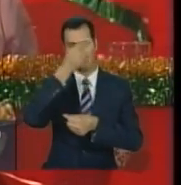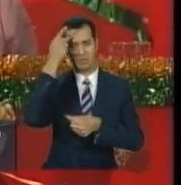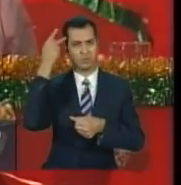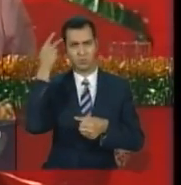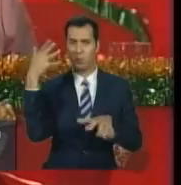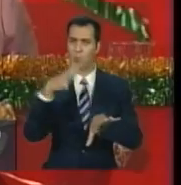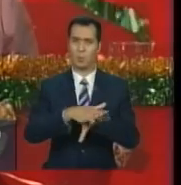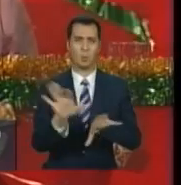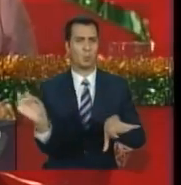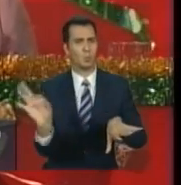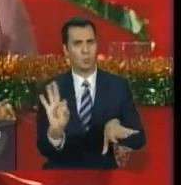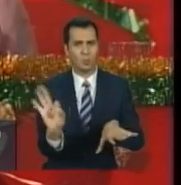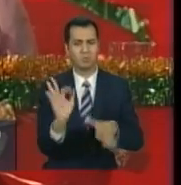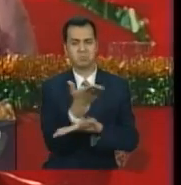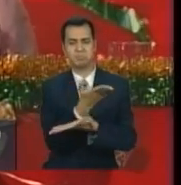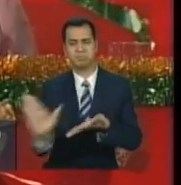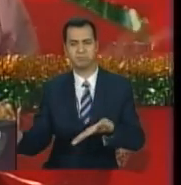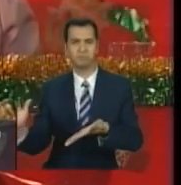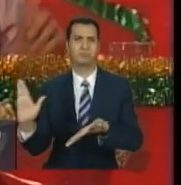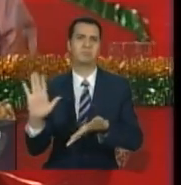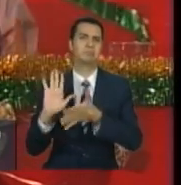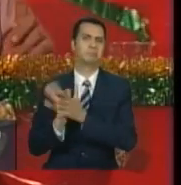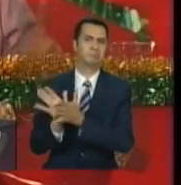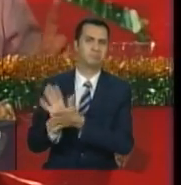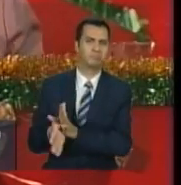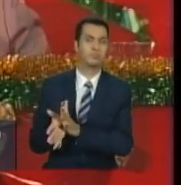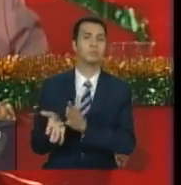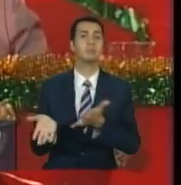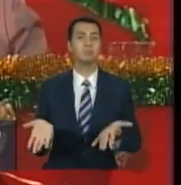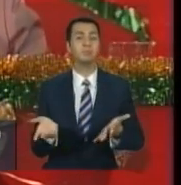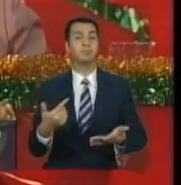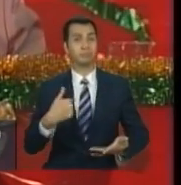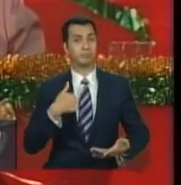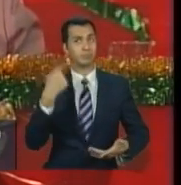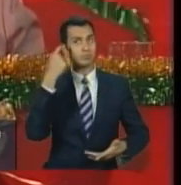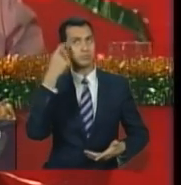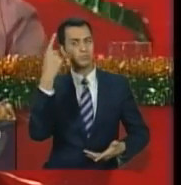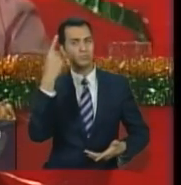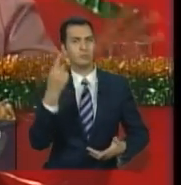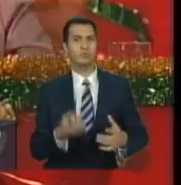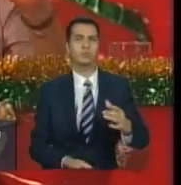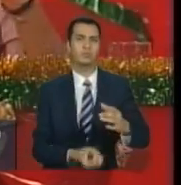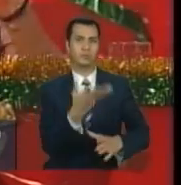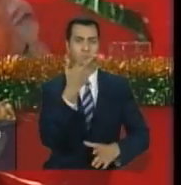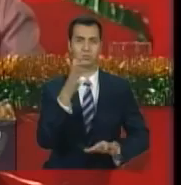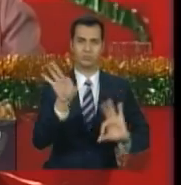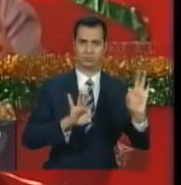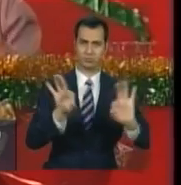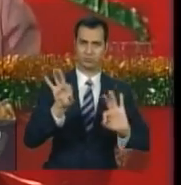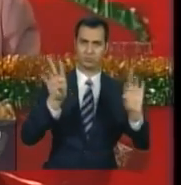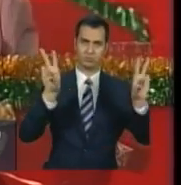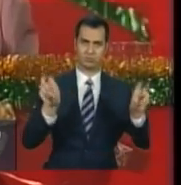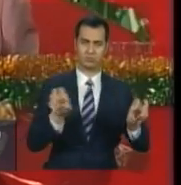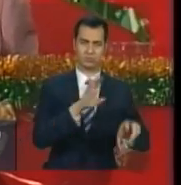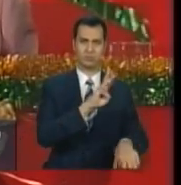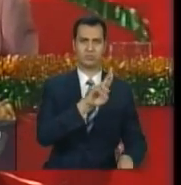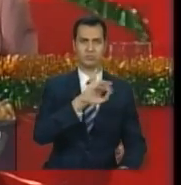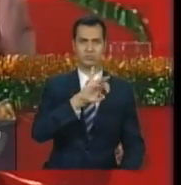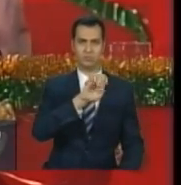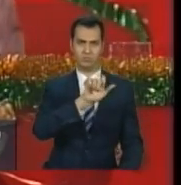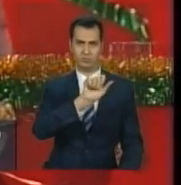marginalizadas. Ao fazer o programa Brasil Sem Miséria, e foi o primeiro programa que